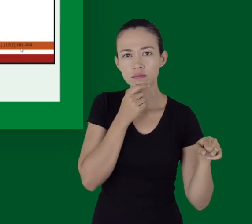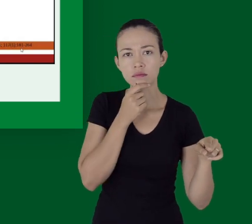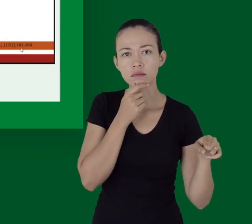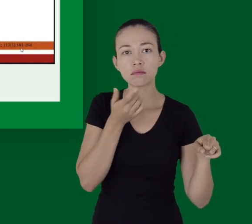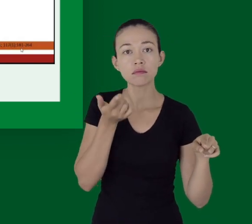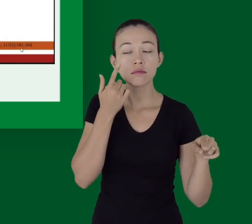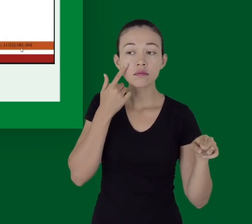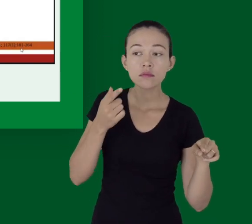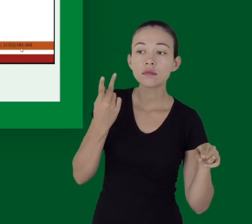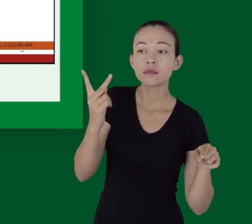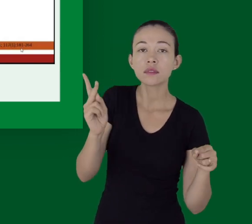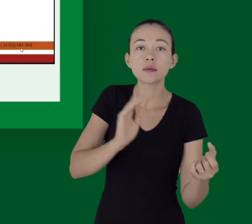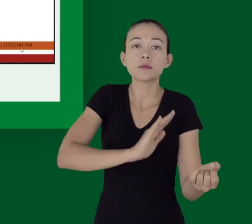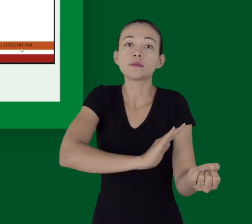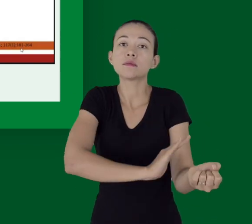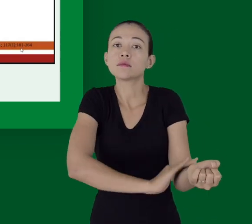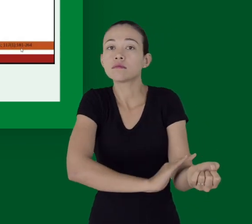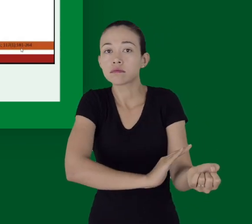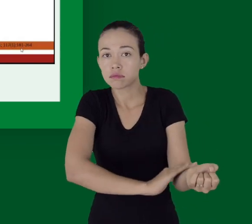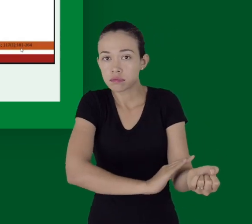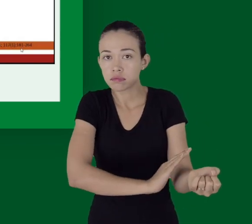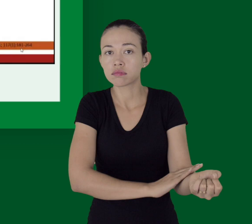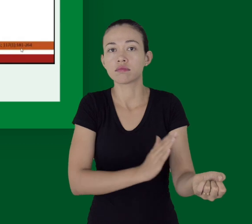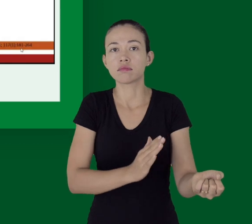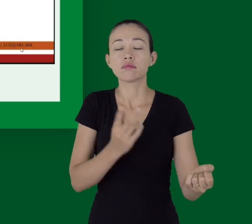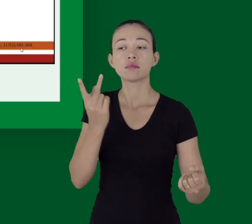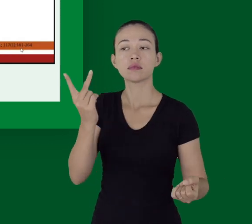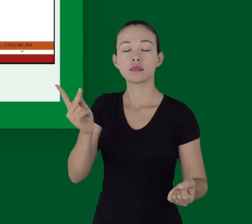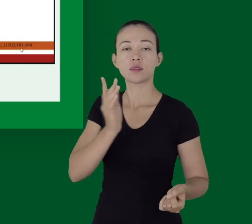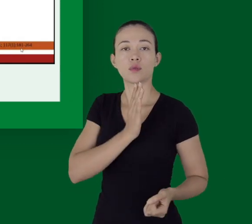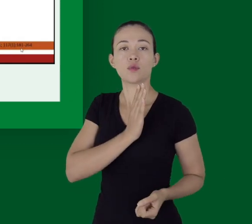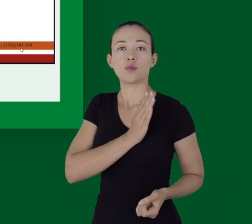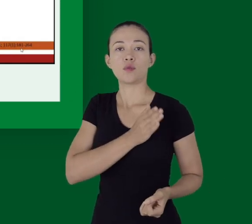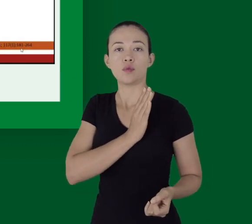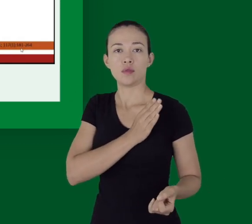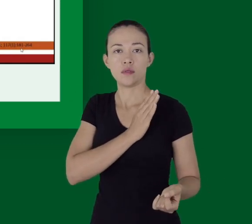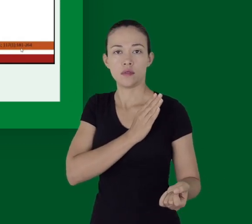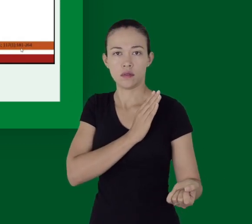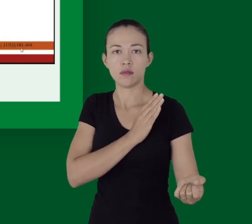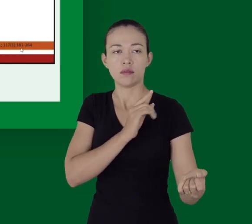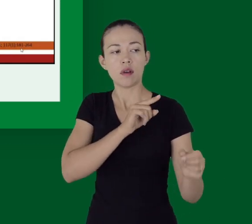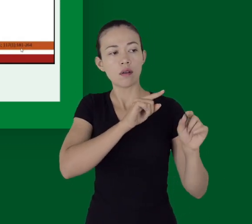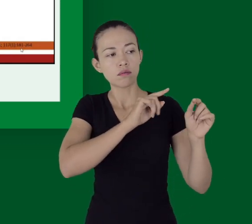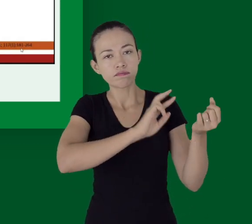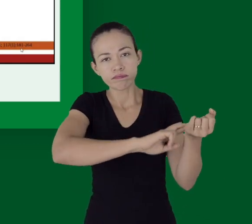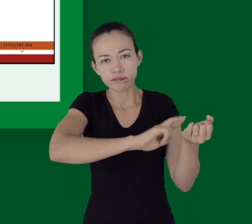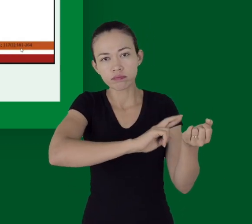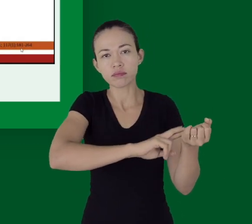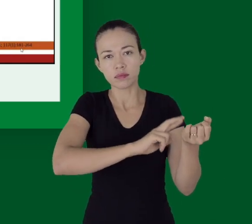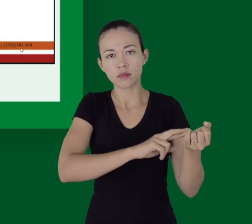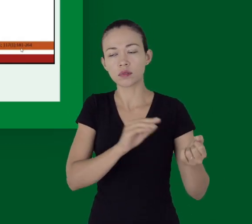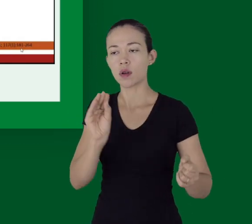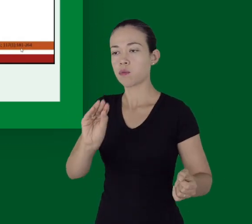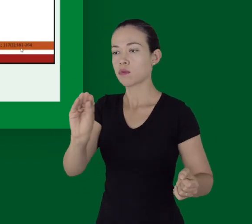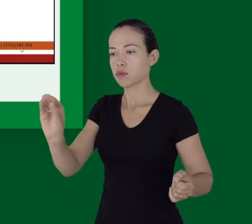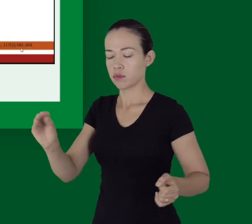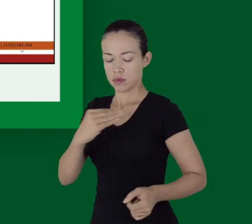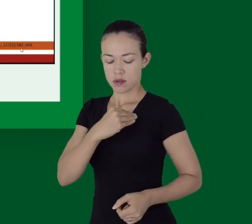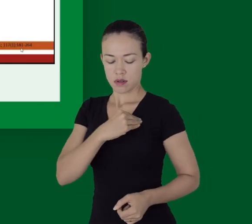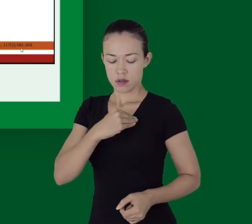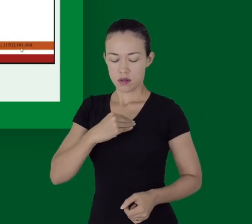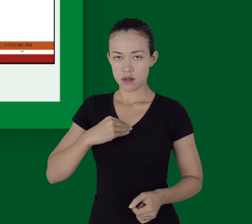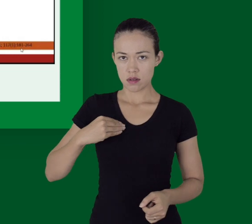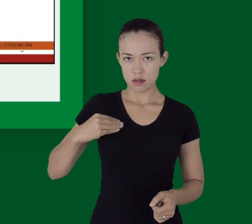ver glicemia, monitorização dos sinais vitais, inicialmente, né? Se for uma ambulância básica, por exemplo, que não tem um